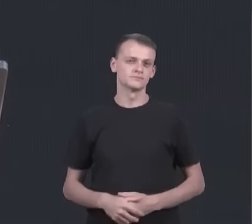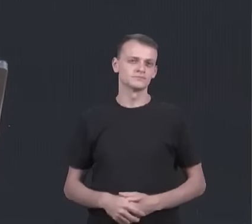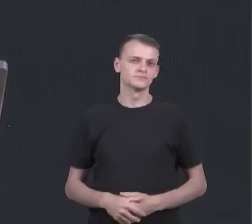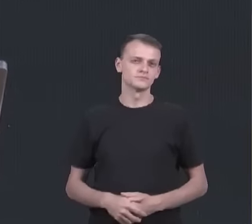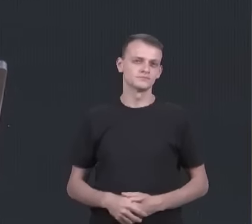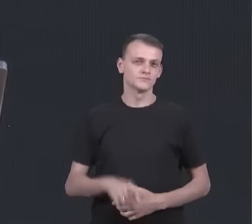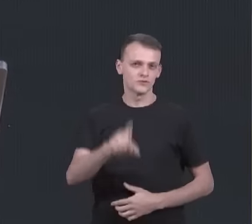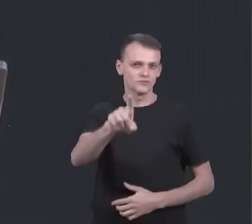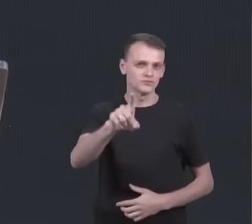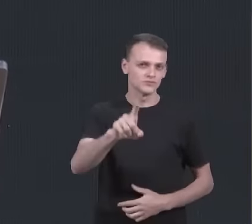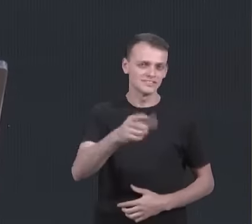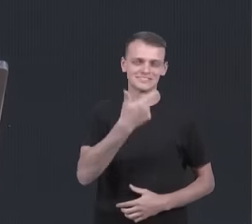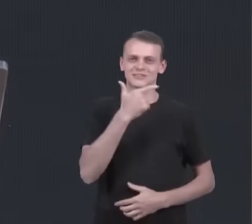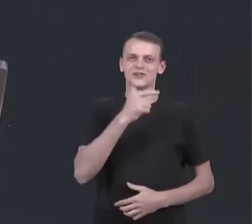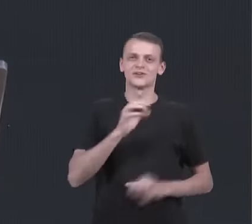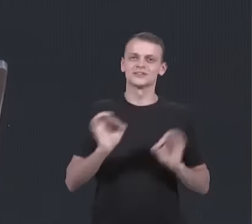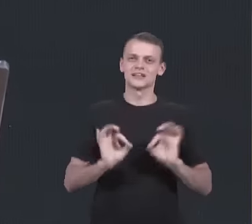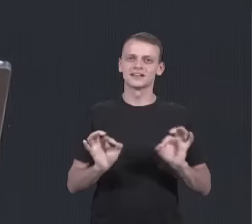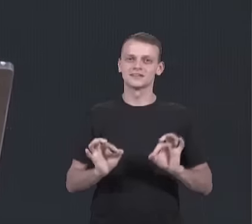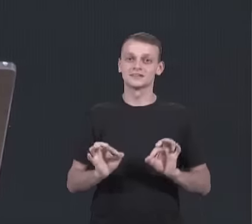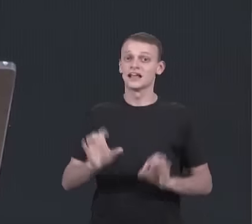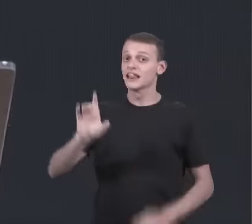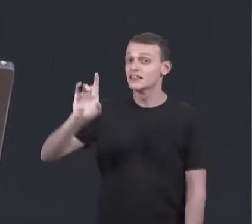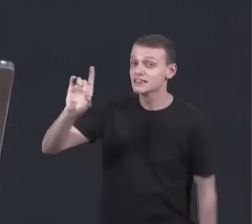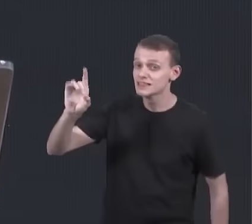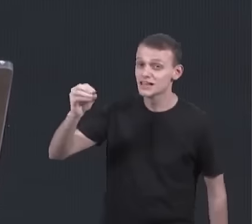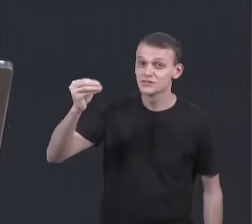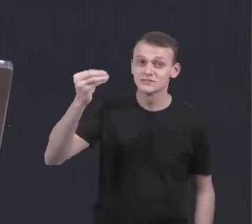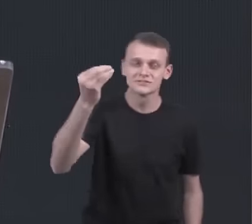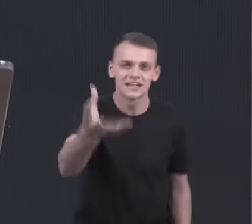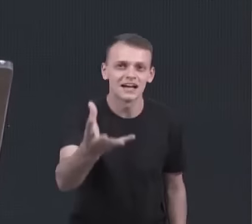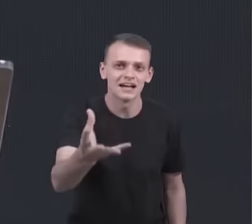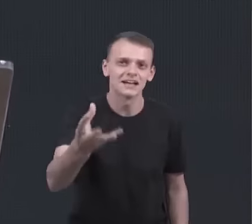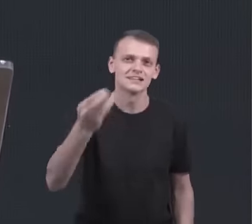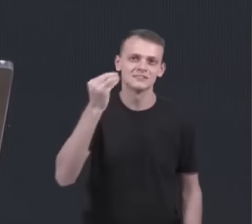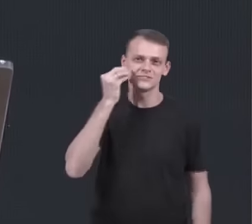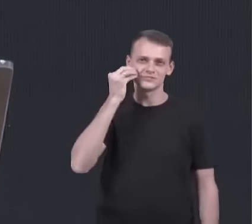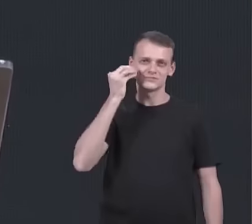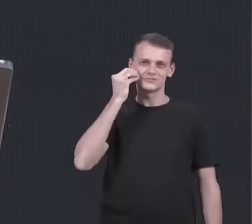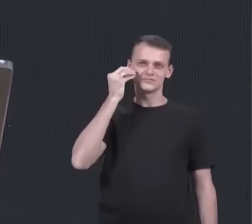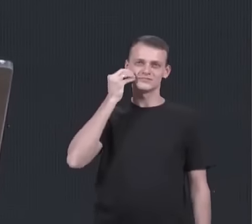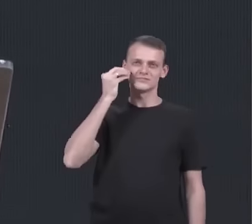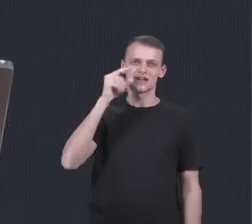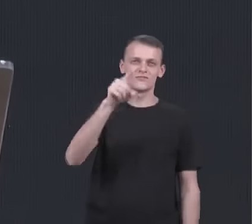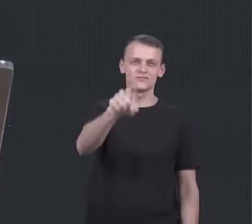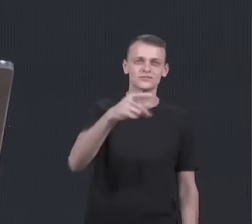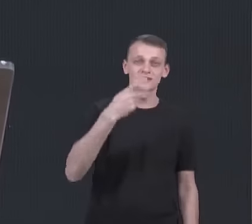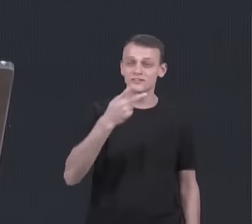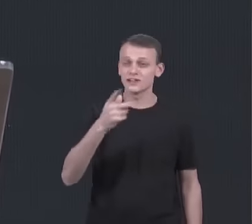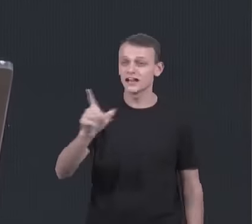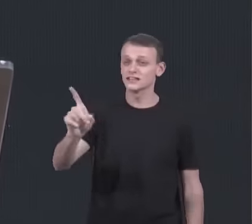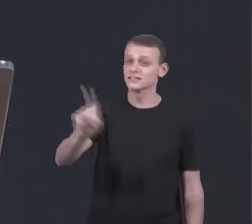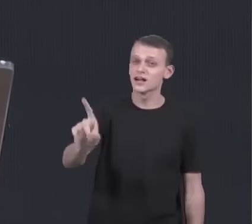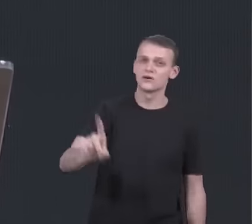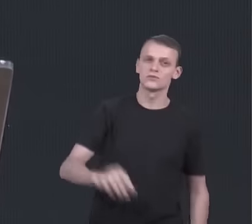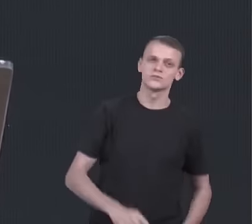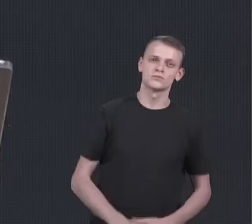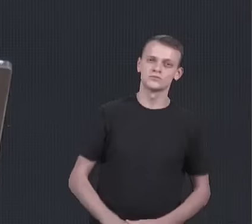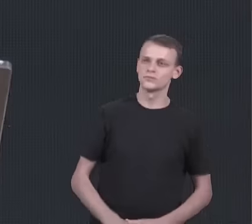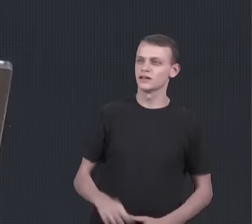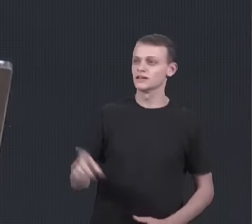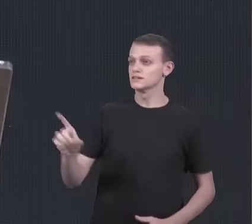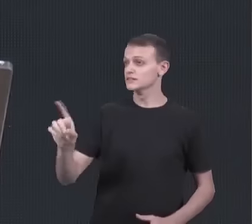Você não sorriu. Deus permite o teste para lhe atestar. Quando você diz não,